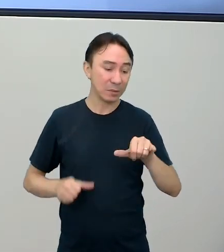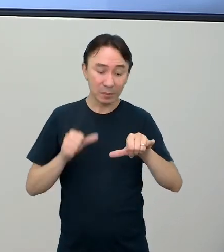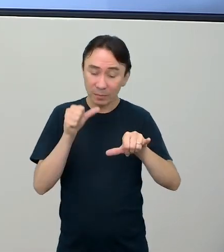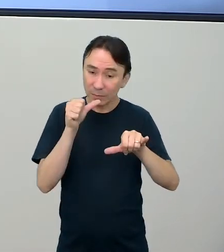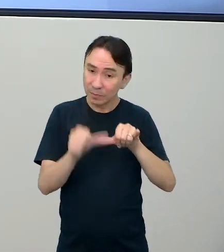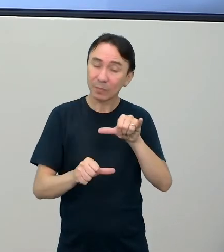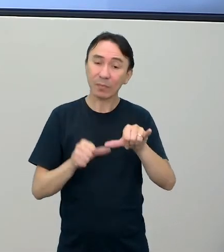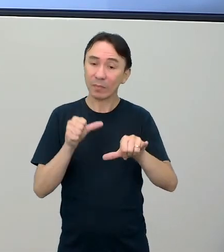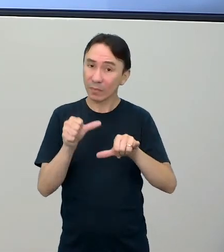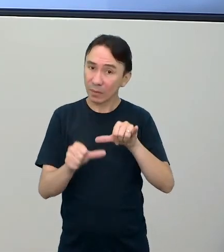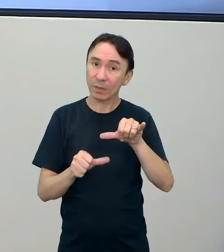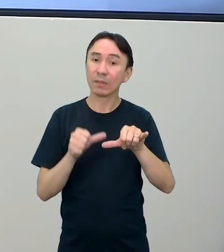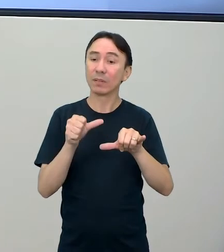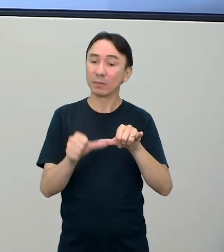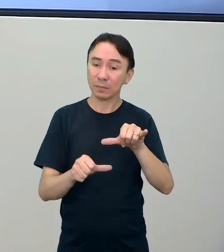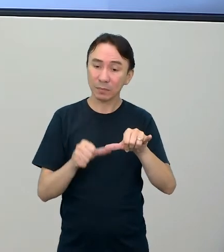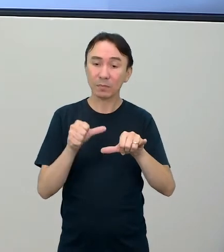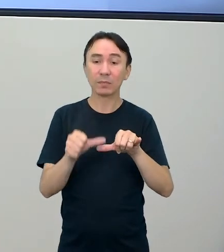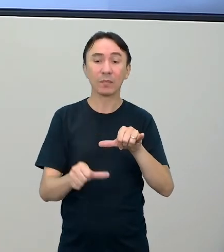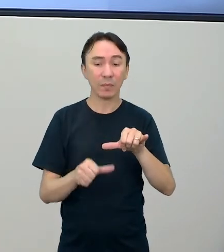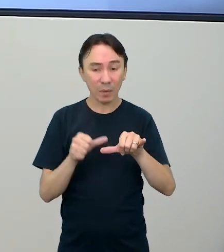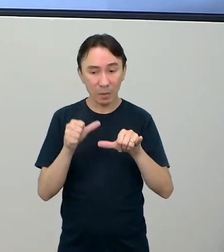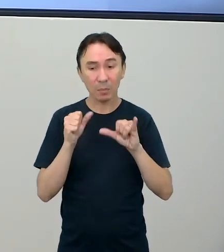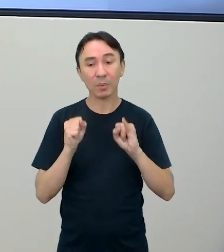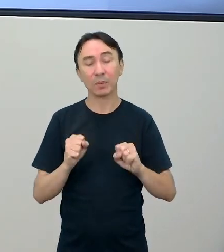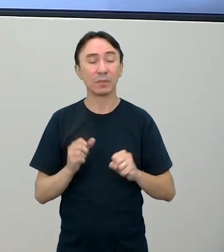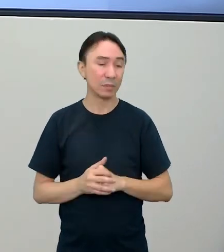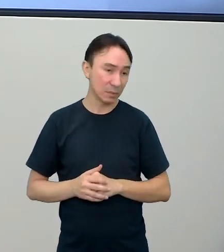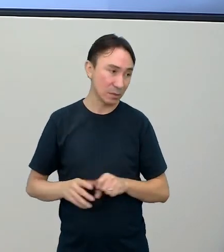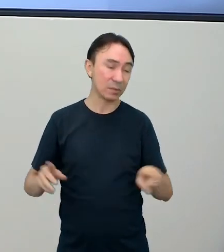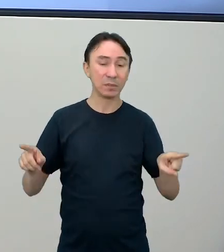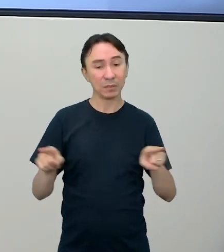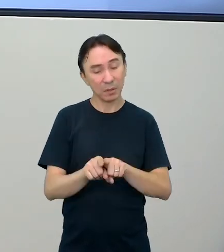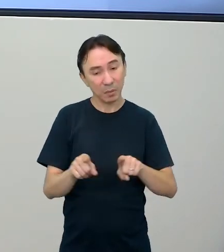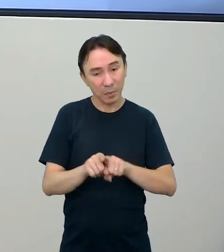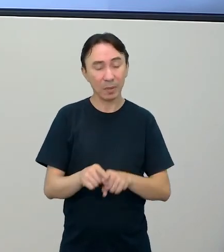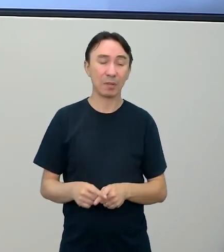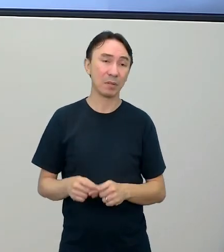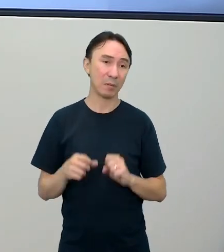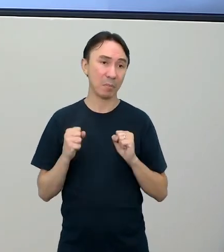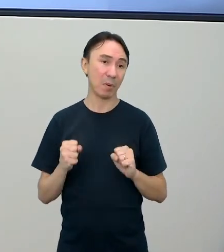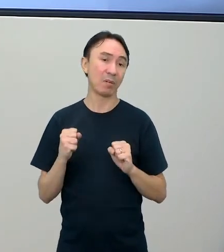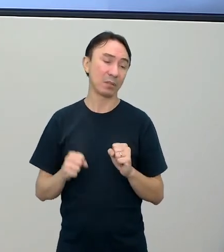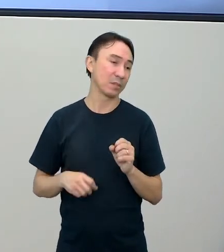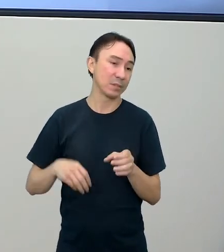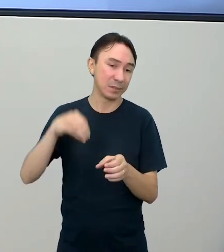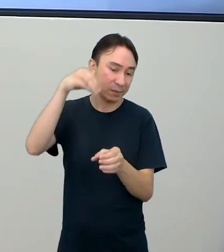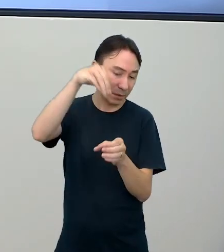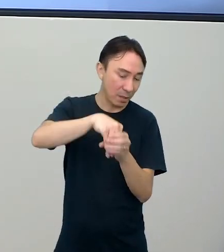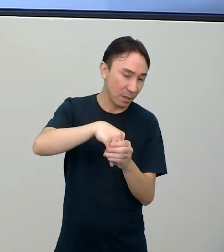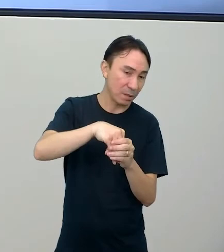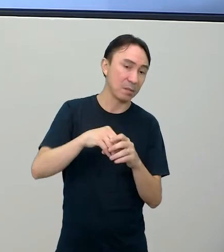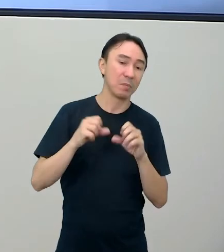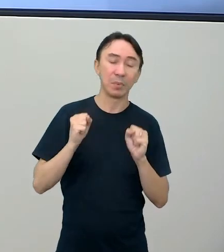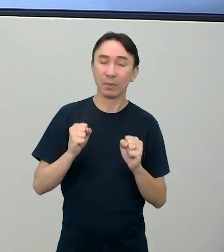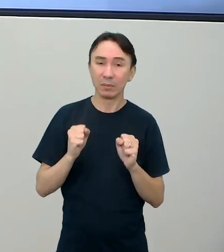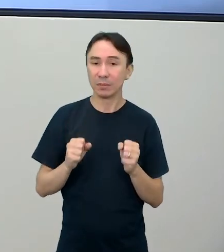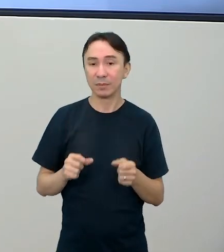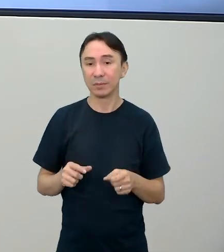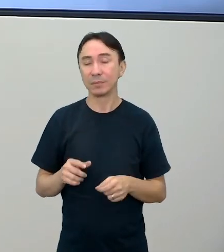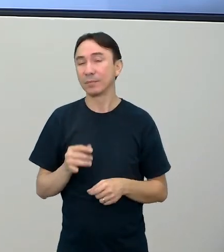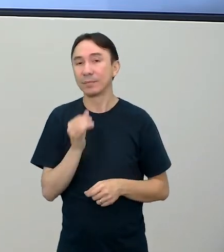algumas composições. Nós podemos ter também dentro disso a parte orgânica. Então, quando você tem